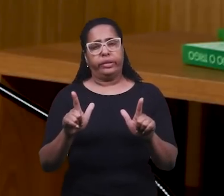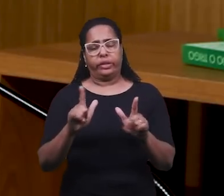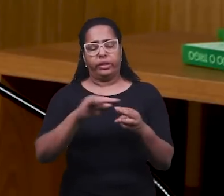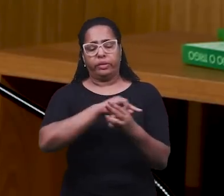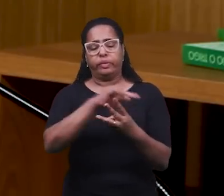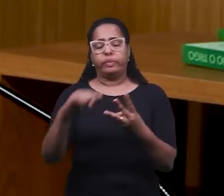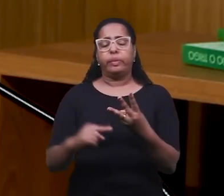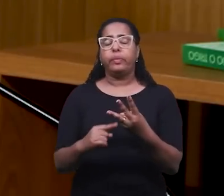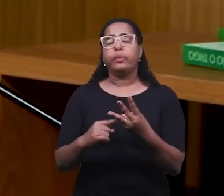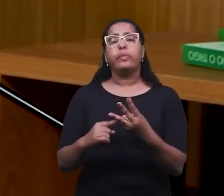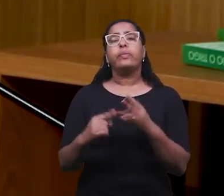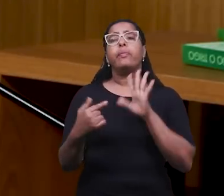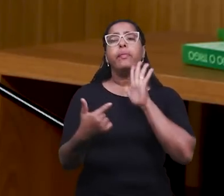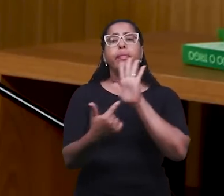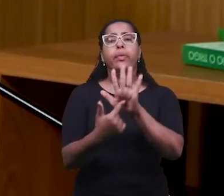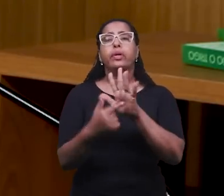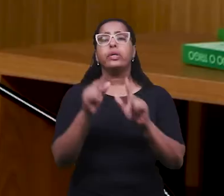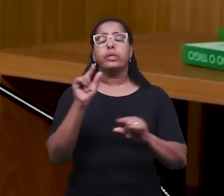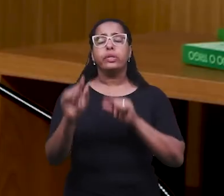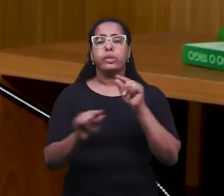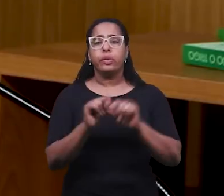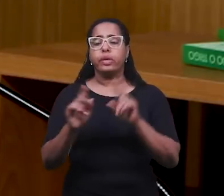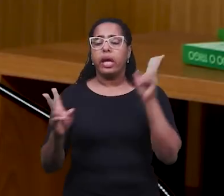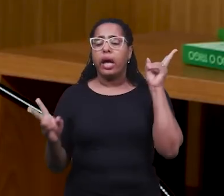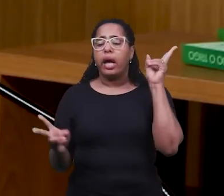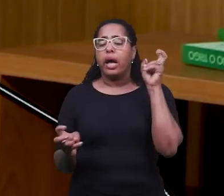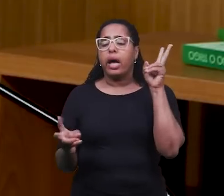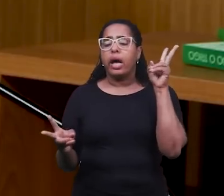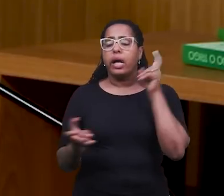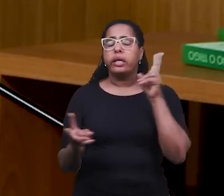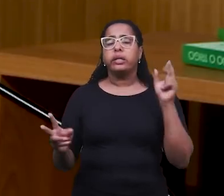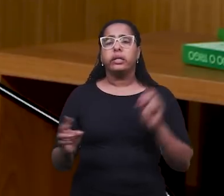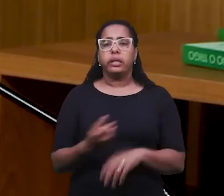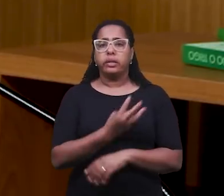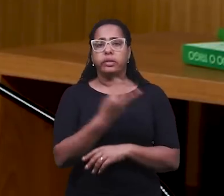que praticamente a citação